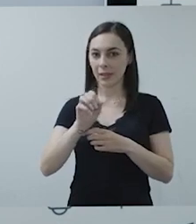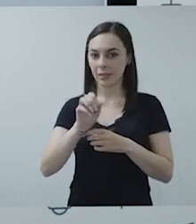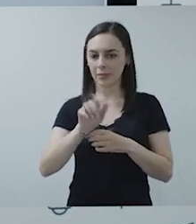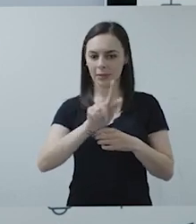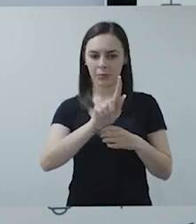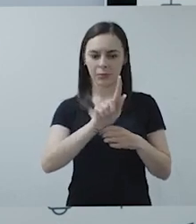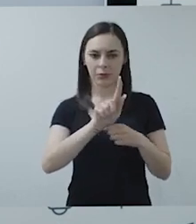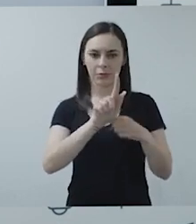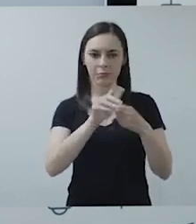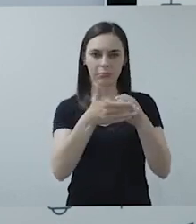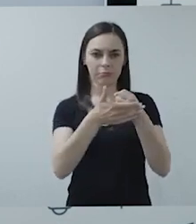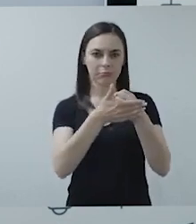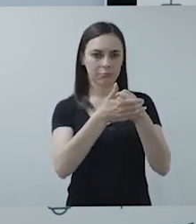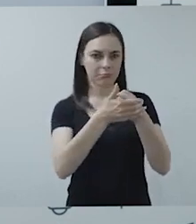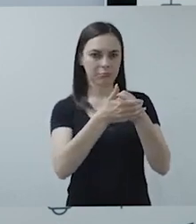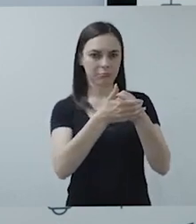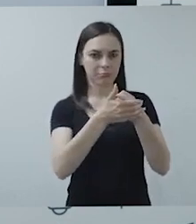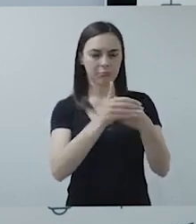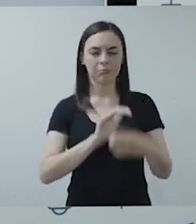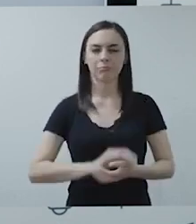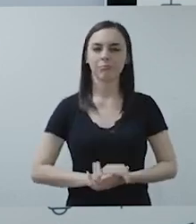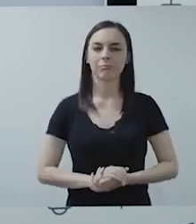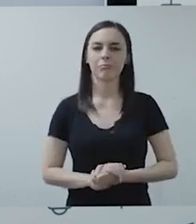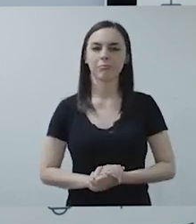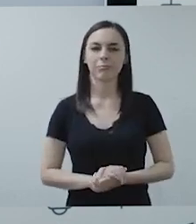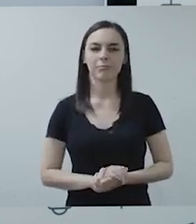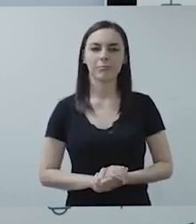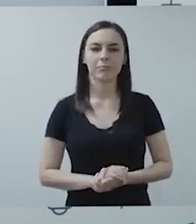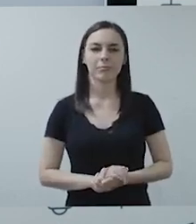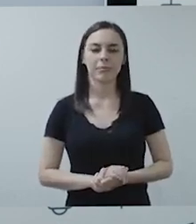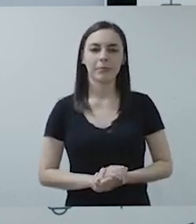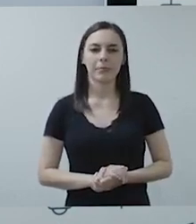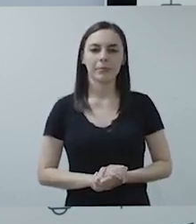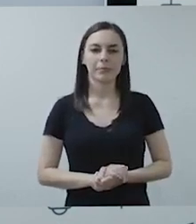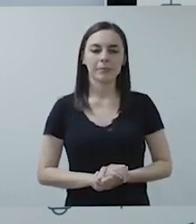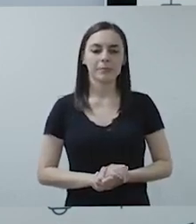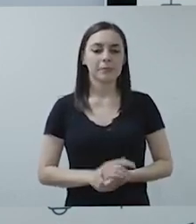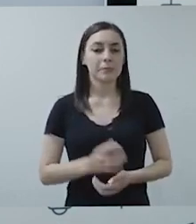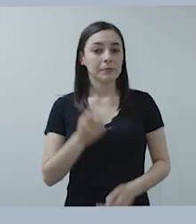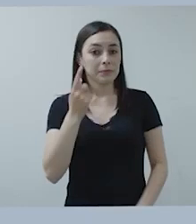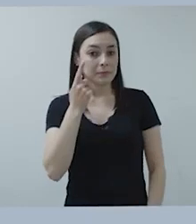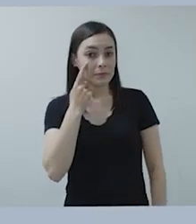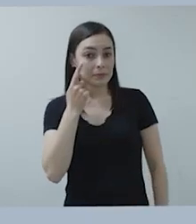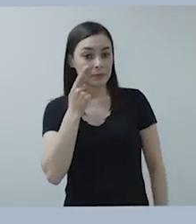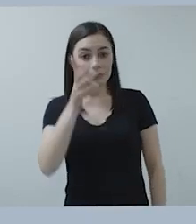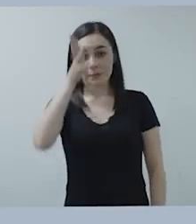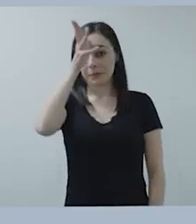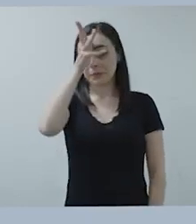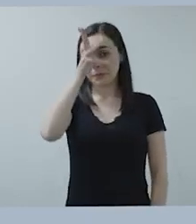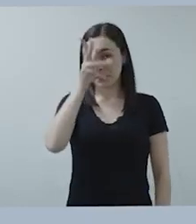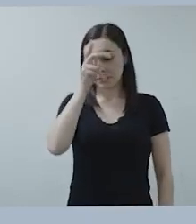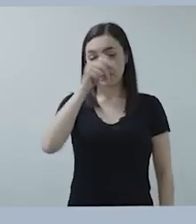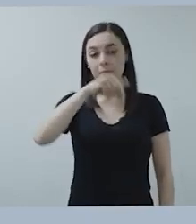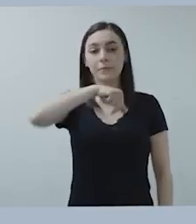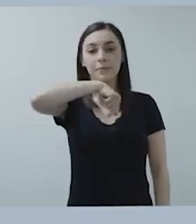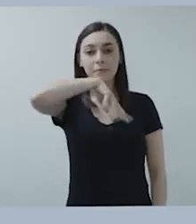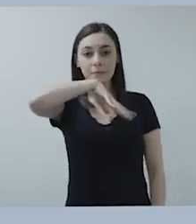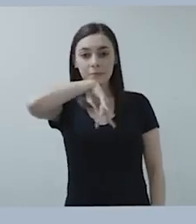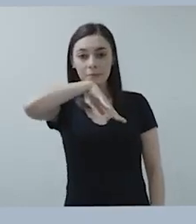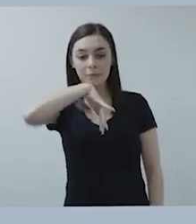a letra G. Muito bem, vamos ver. O galo, então,